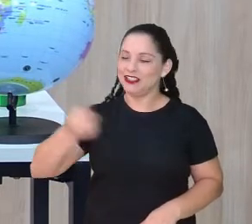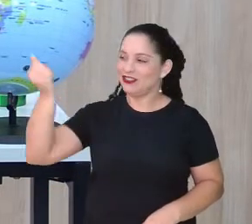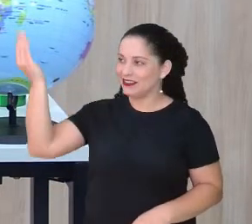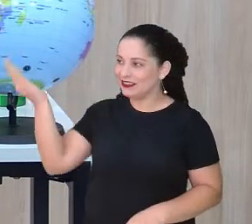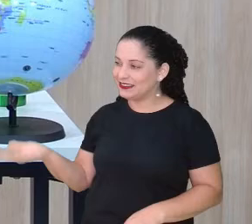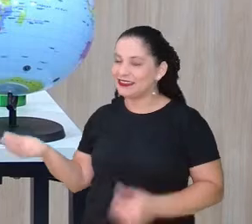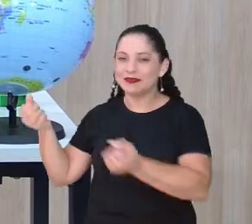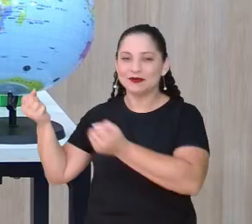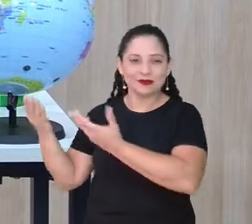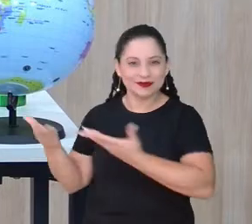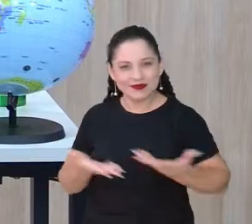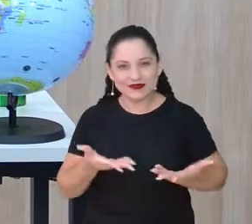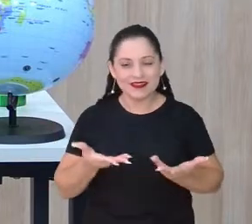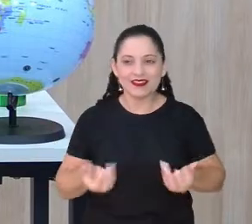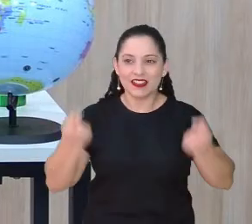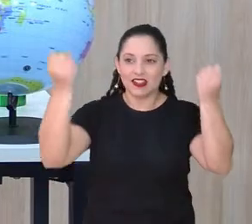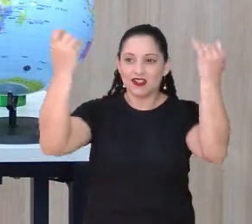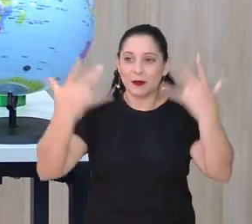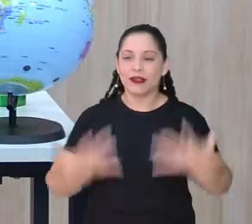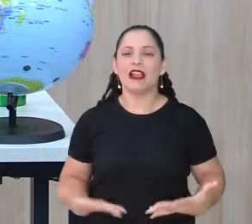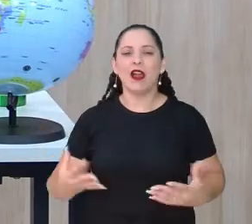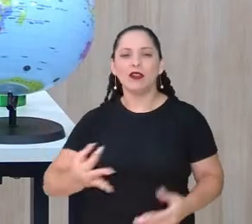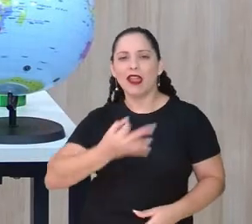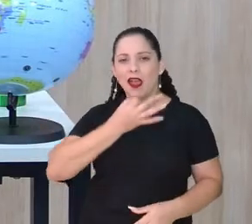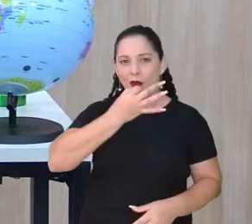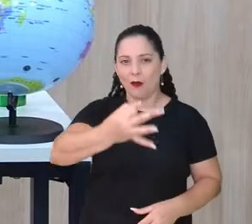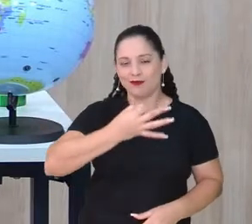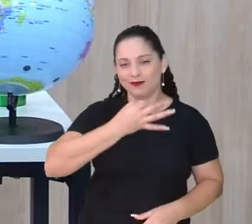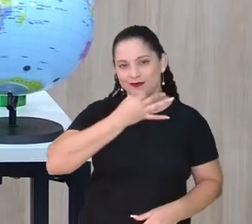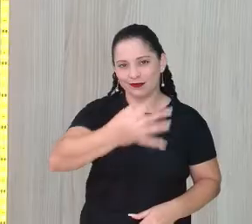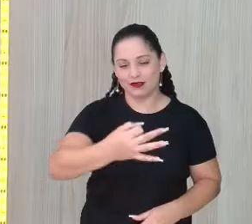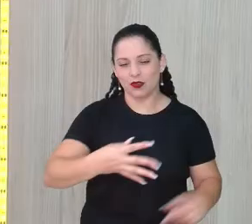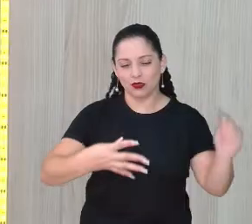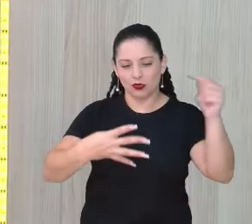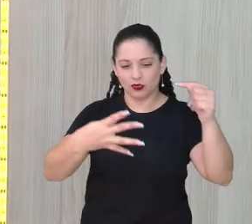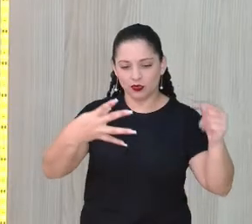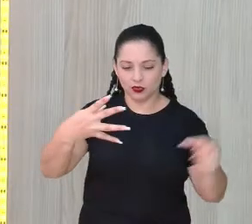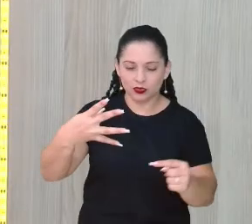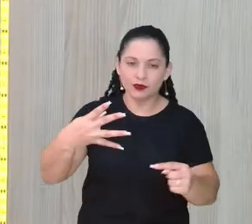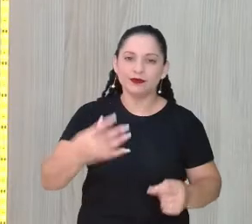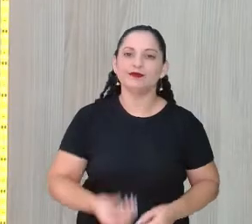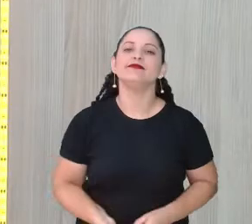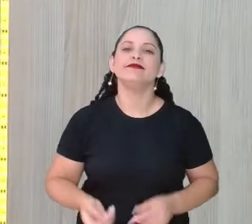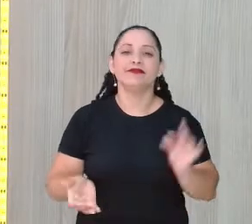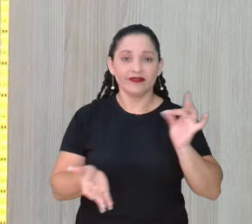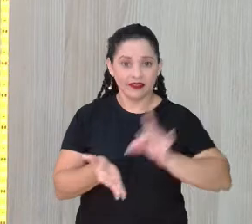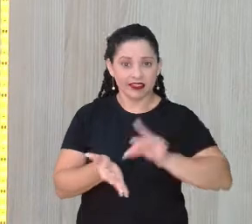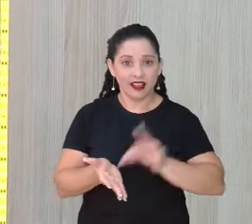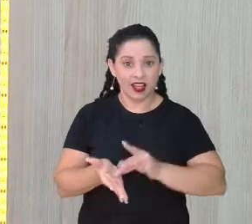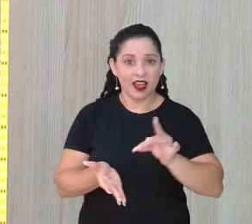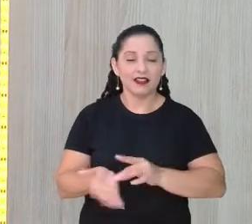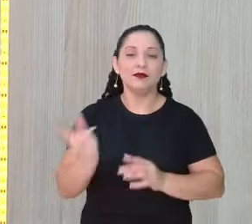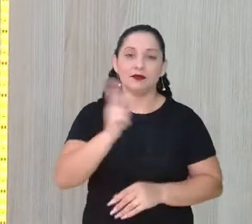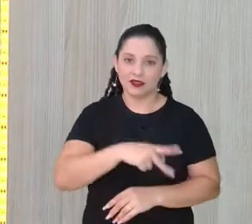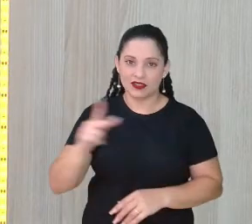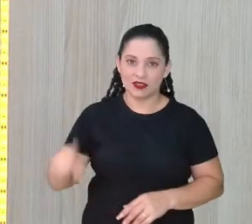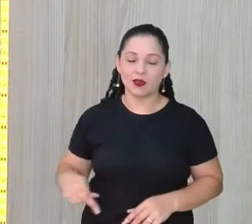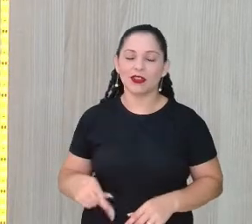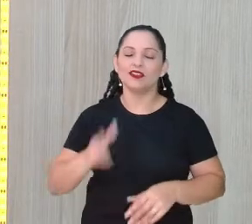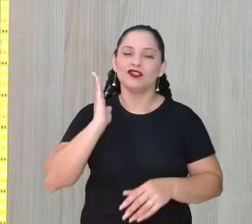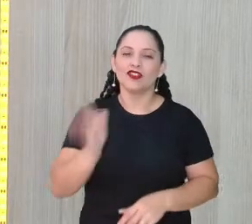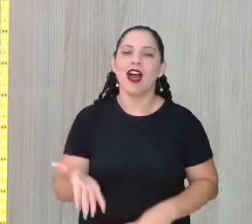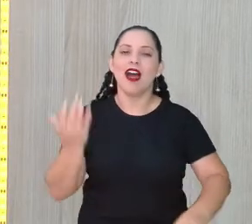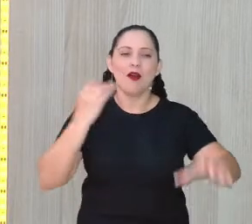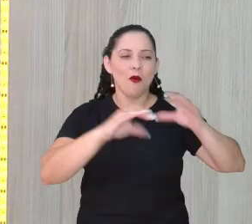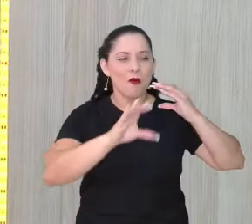vez e vai falar sobre essa questão do argumento, não é, Adriana? Sim, professora Isabel. Eu estou aqui, já me comuniquei